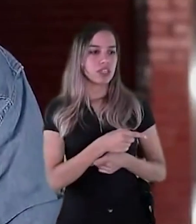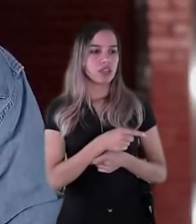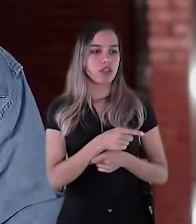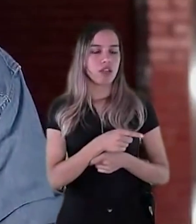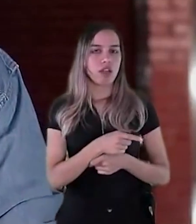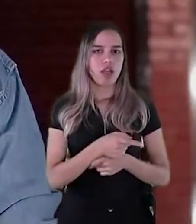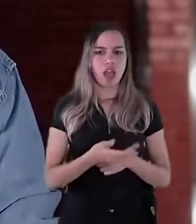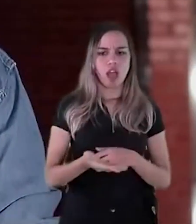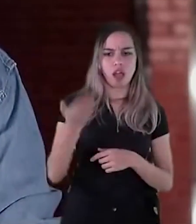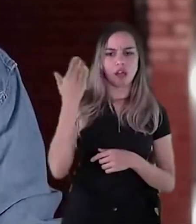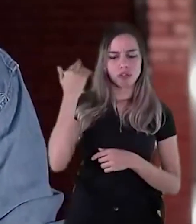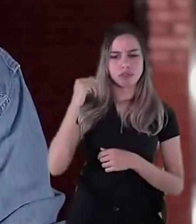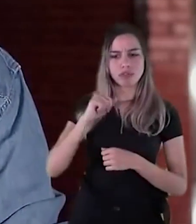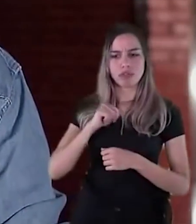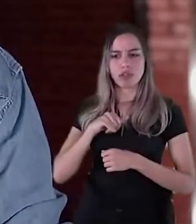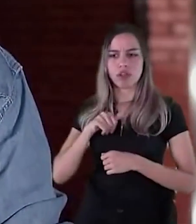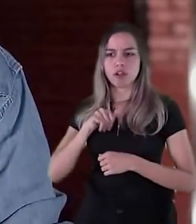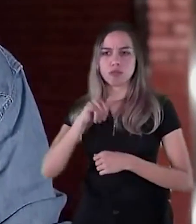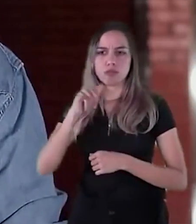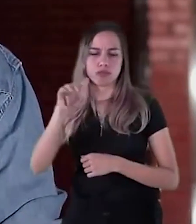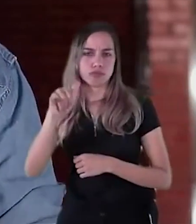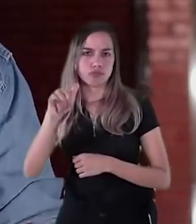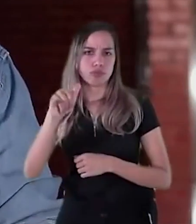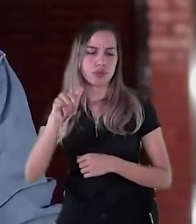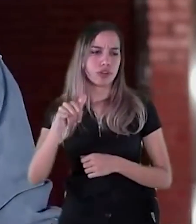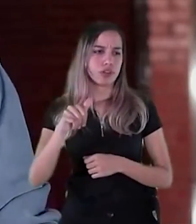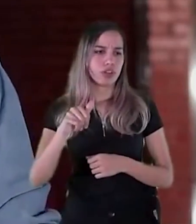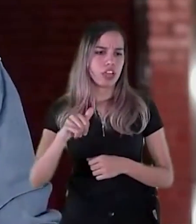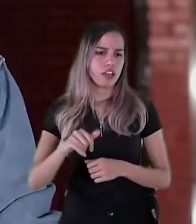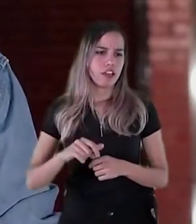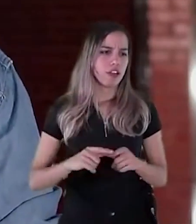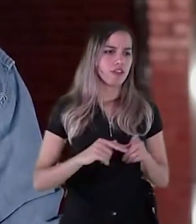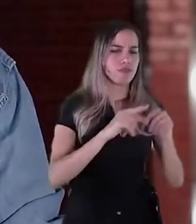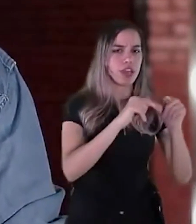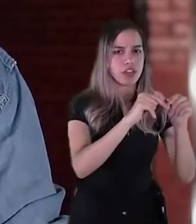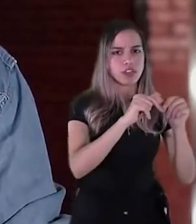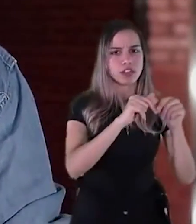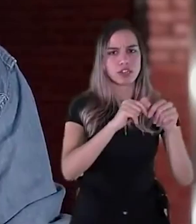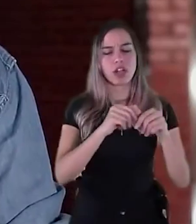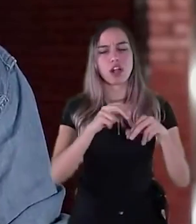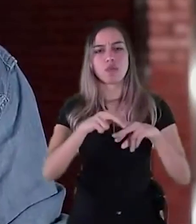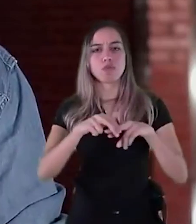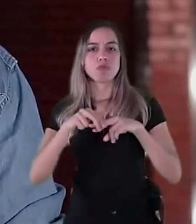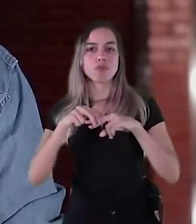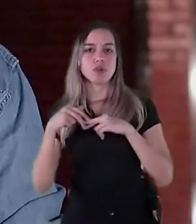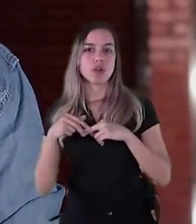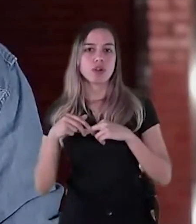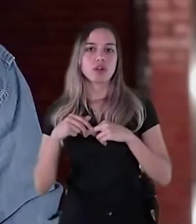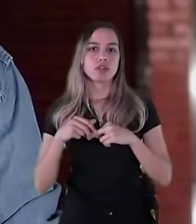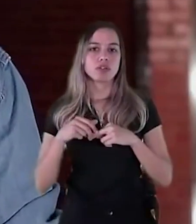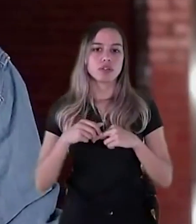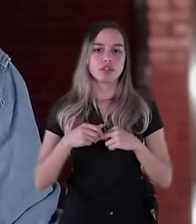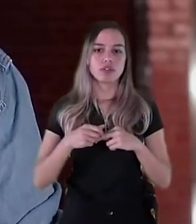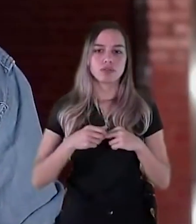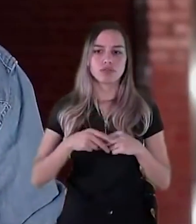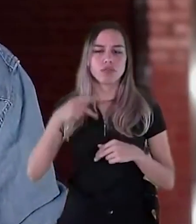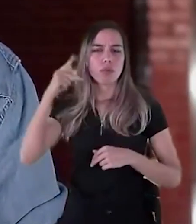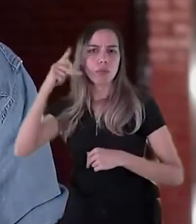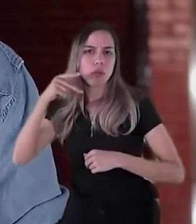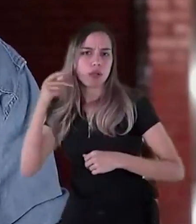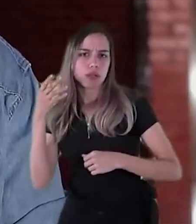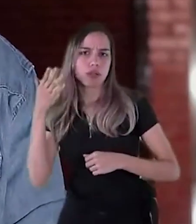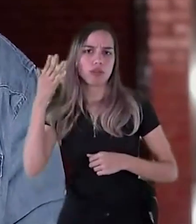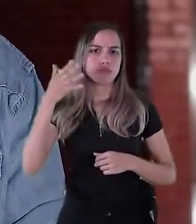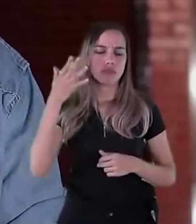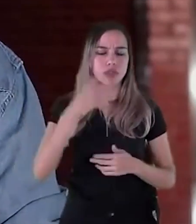fazendo shows e essa coisa toda que é a vida considerada normal. Mas indo para a arte, nós dois que sabemos